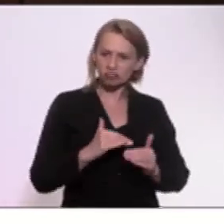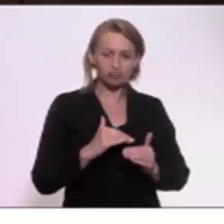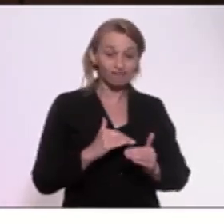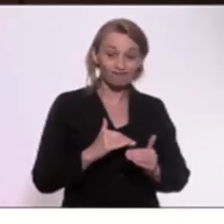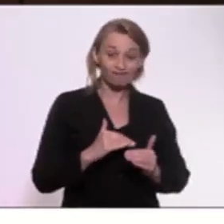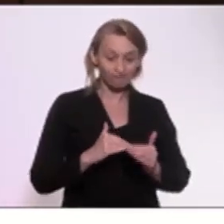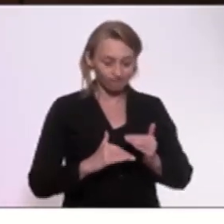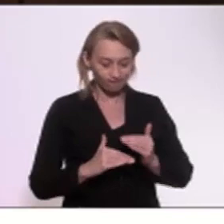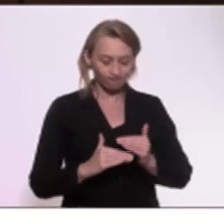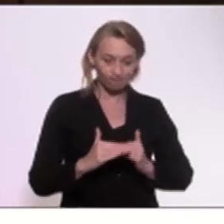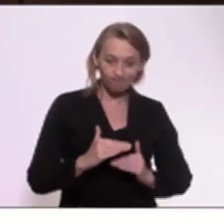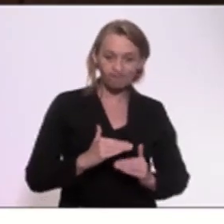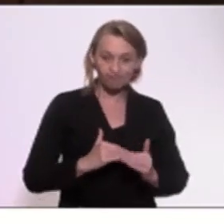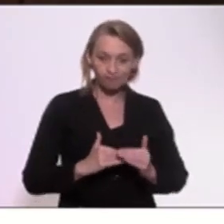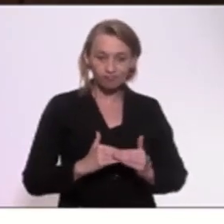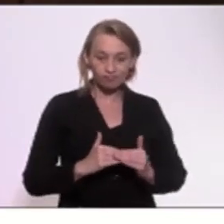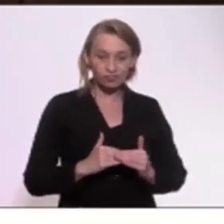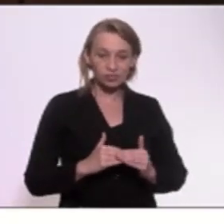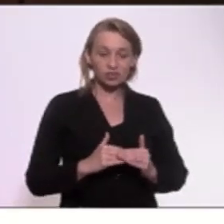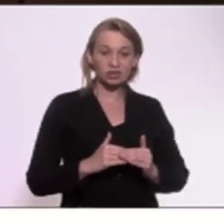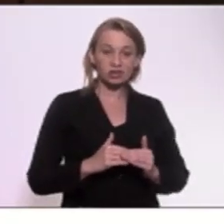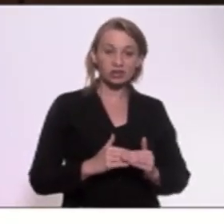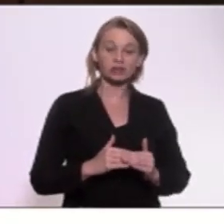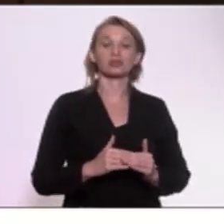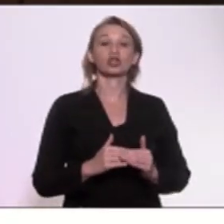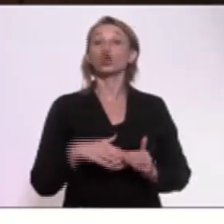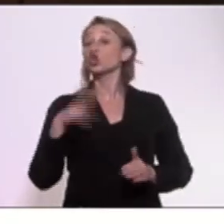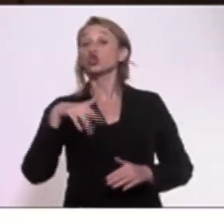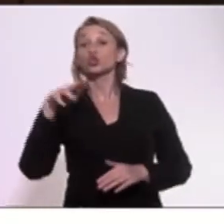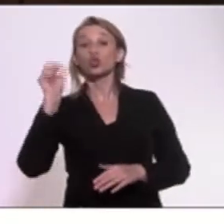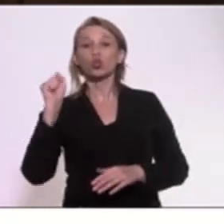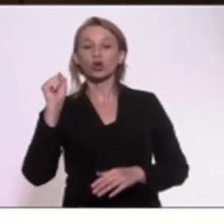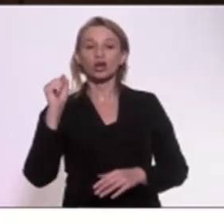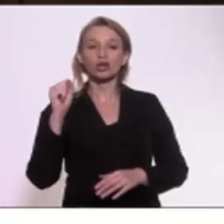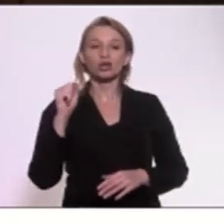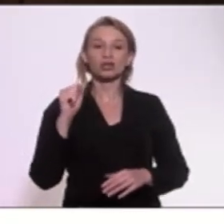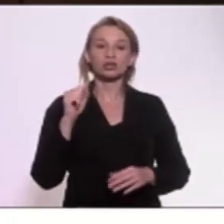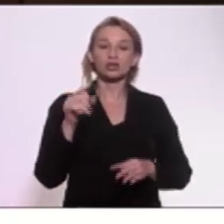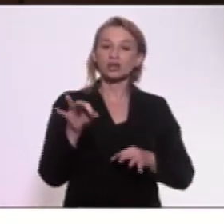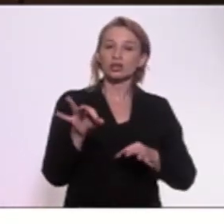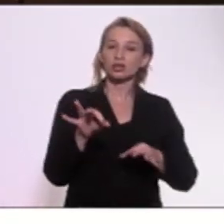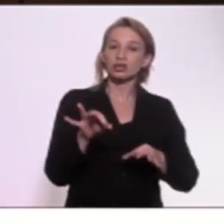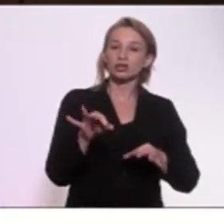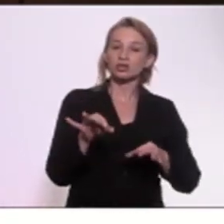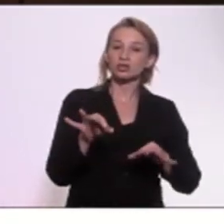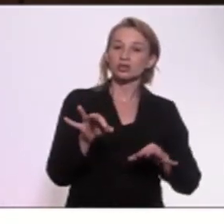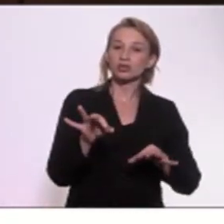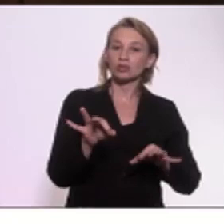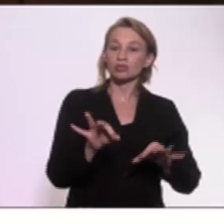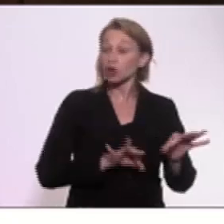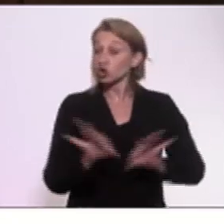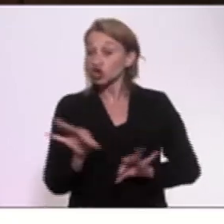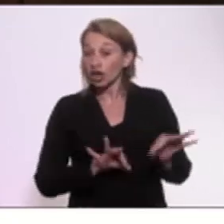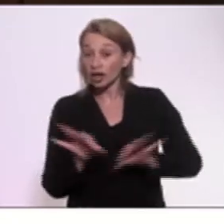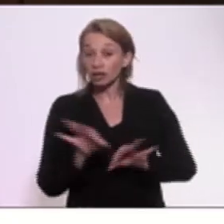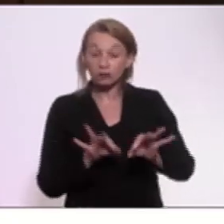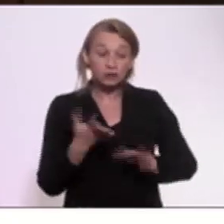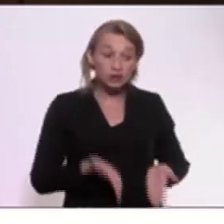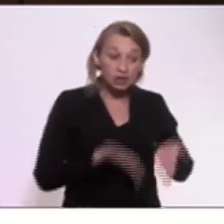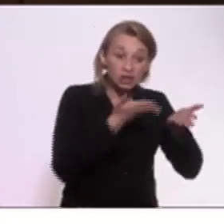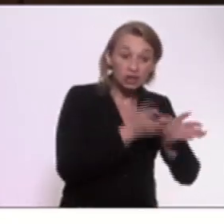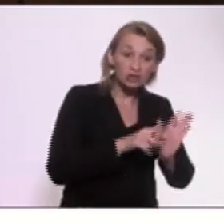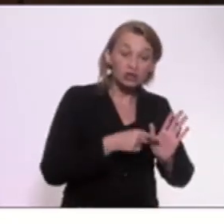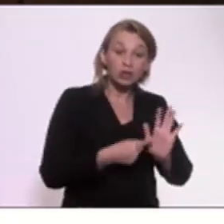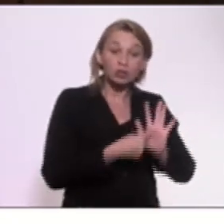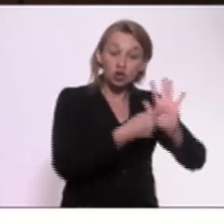ou sendo retida, sem nunca ter tido projetos e iniciativas